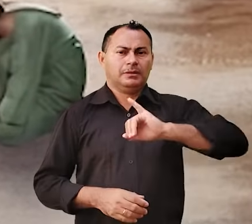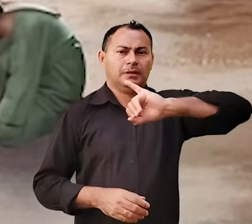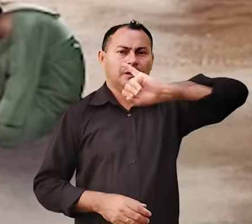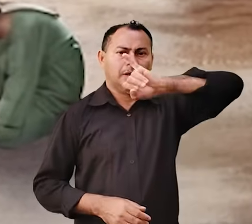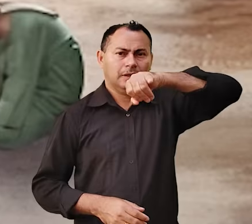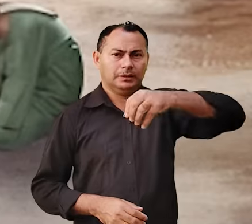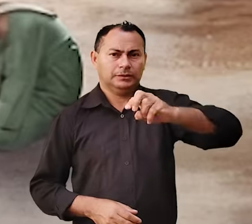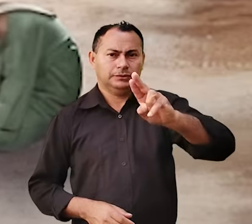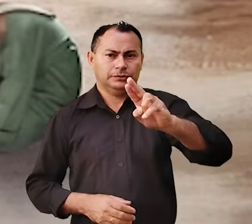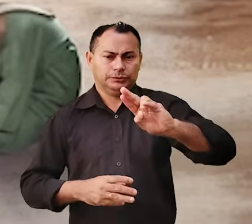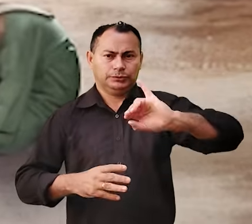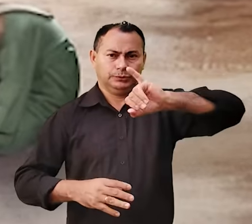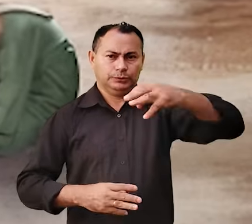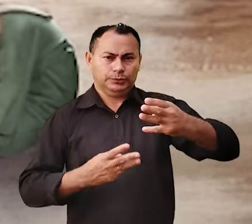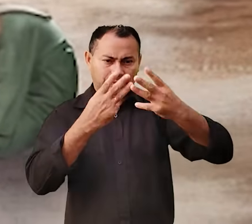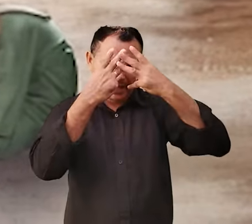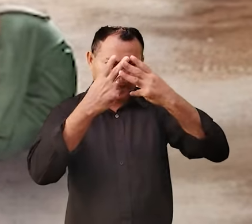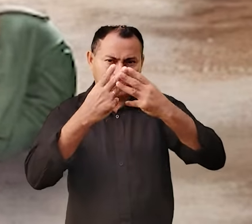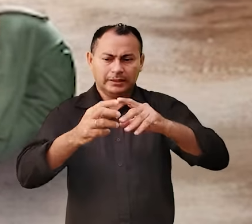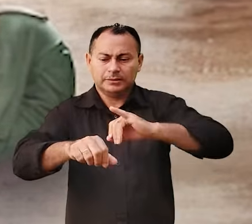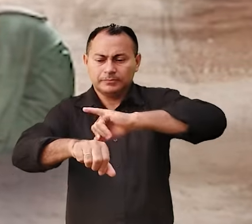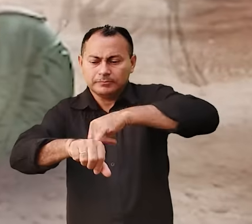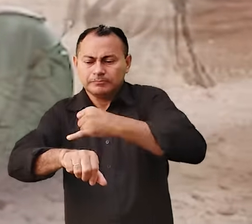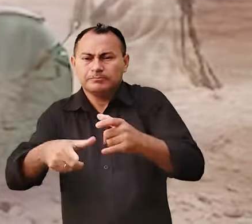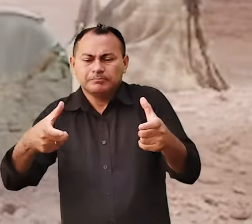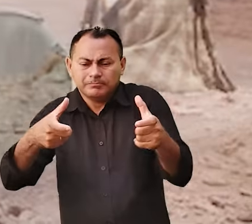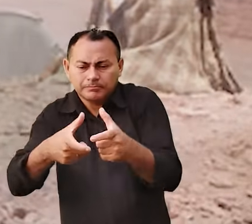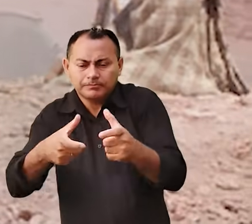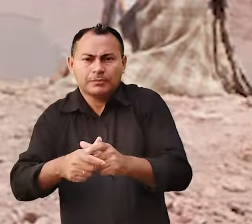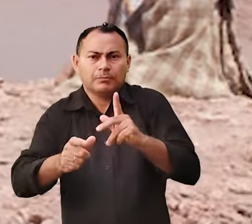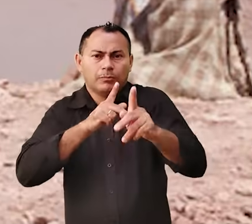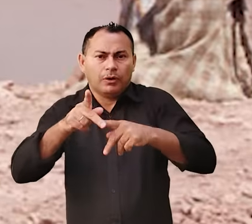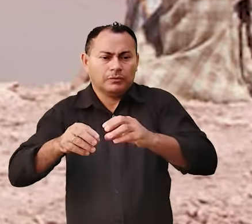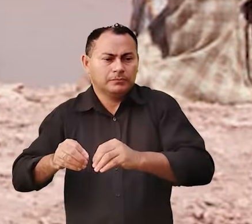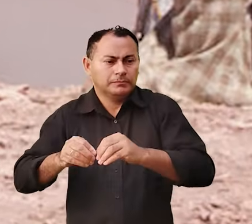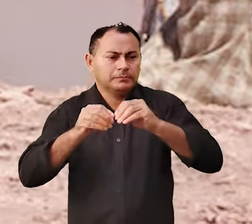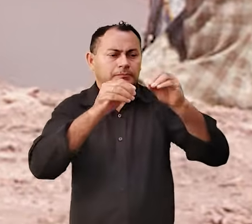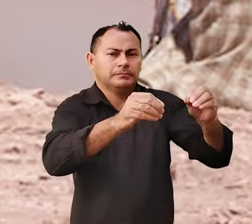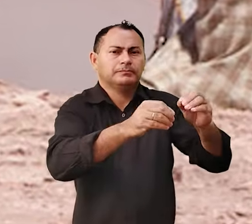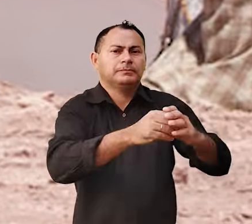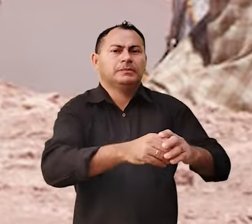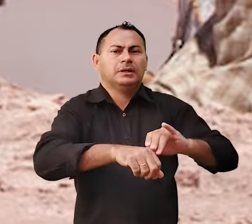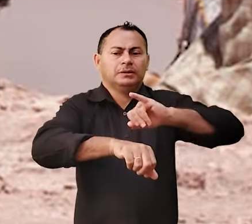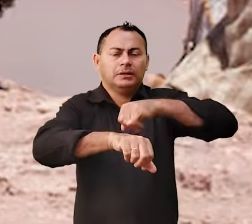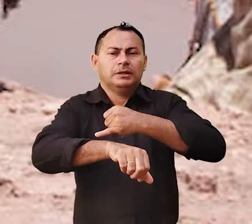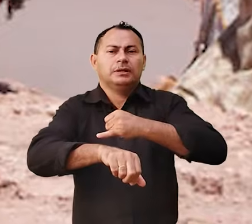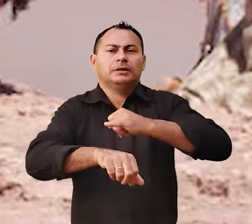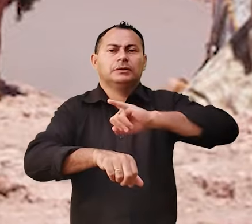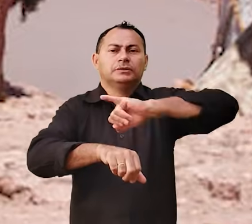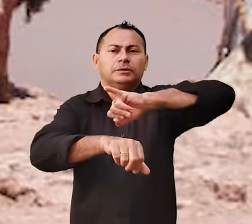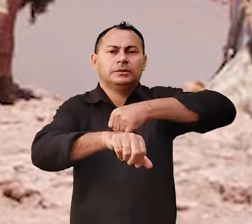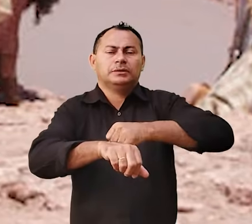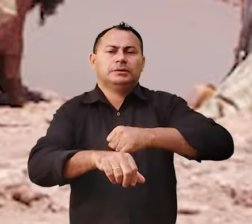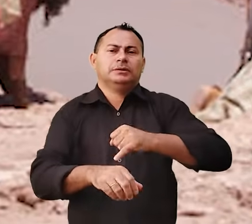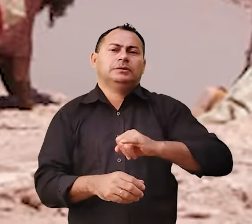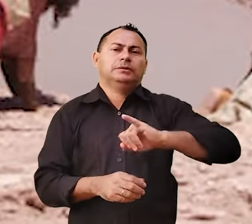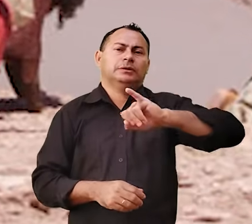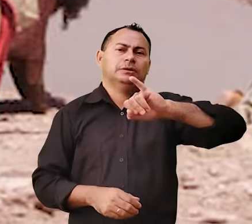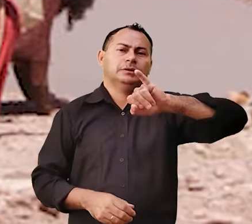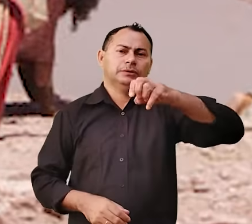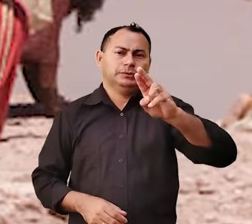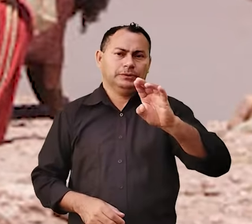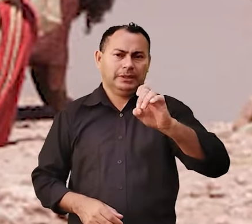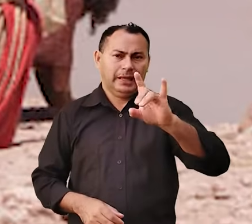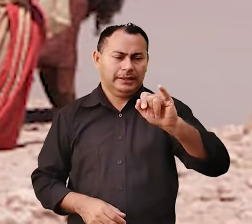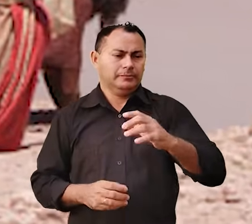na Judéia e em Jerusalém era muito pequena. O povo que tinha sido deportado era de Jerusalém e da Judéia. A